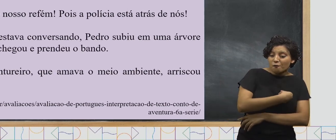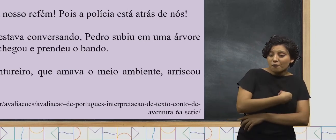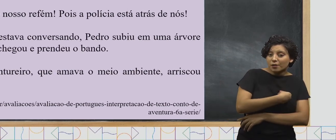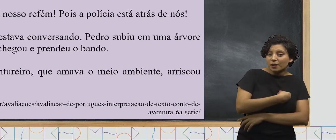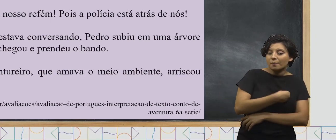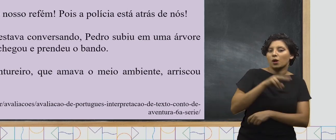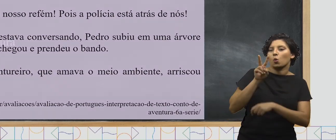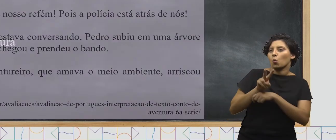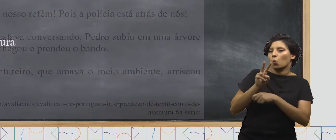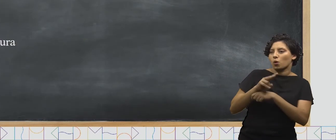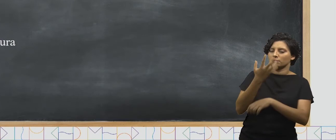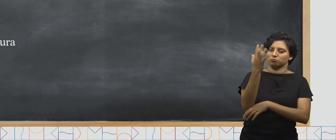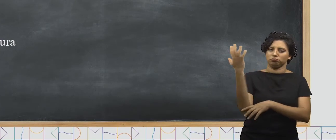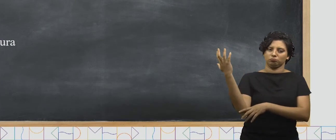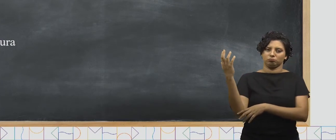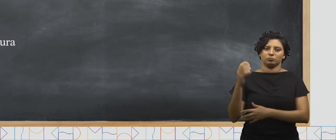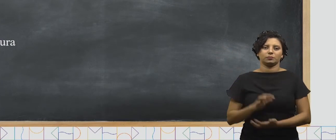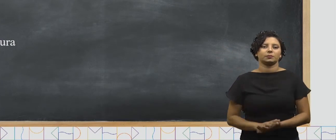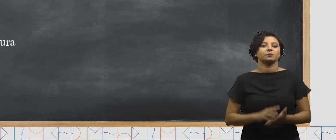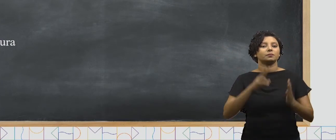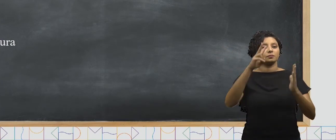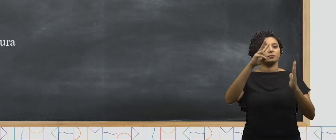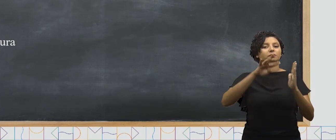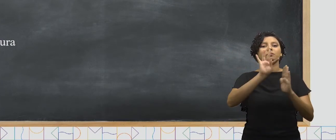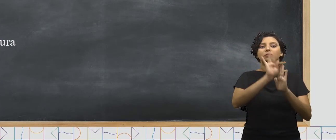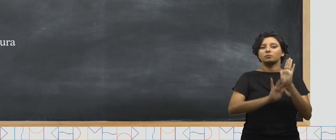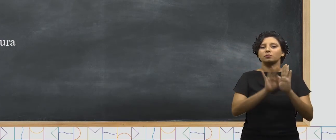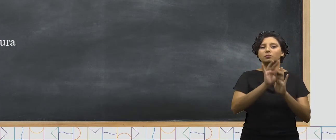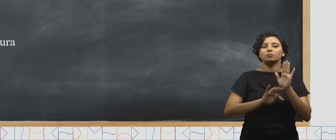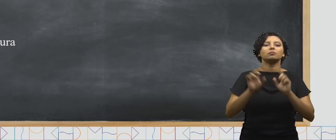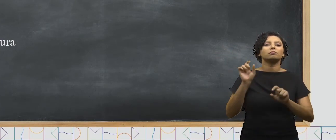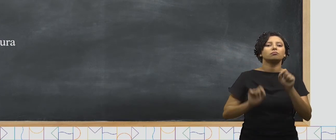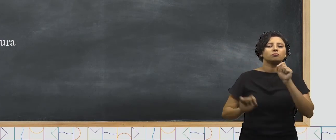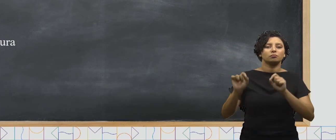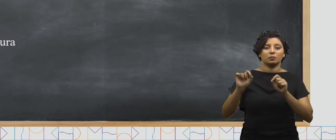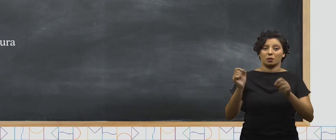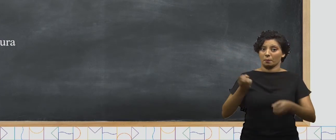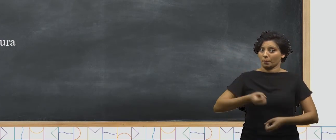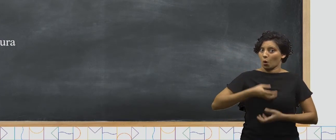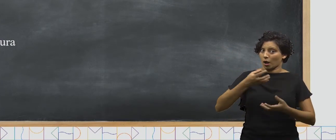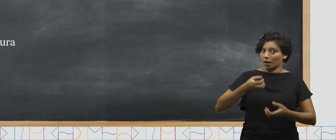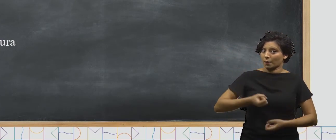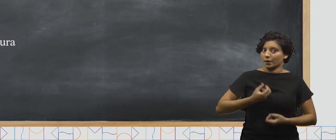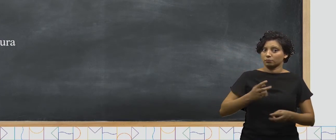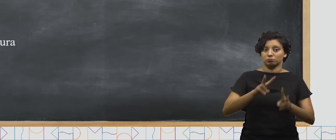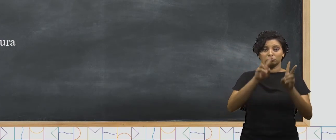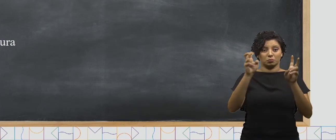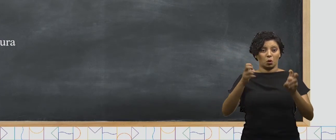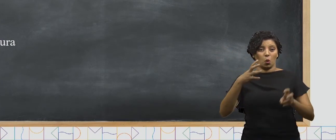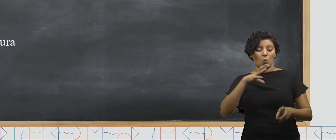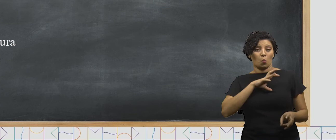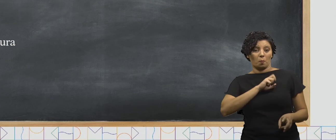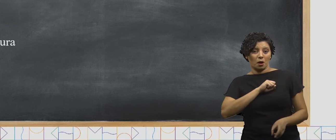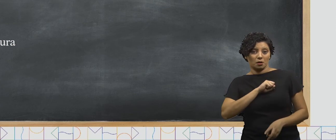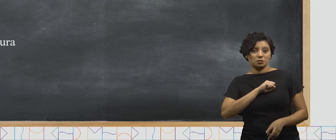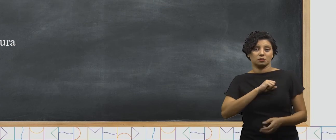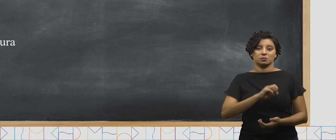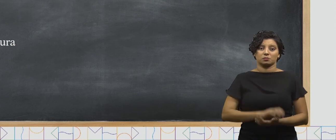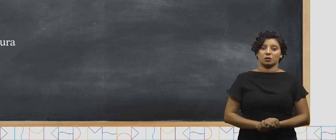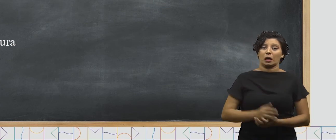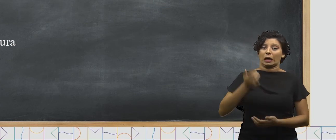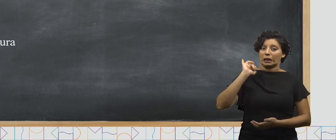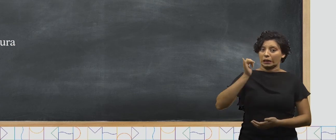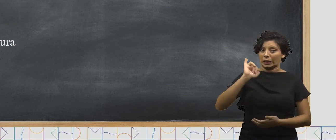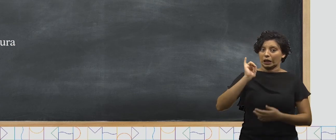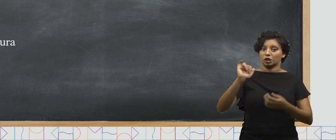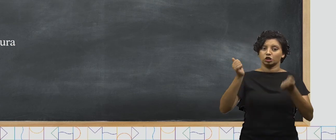vida por ele. O texto lido é letra A, poema, letra B,